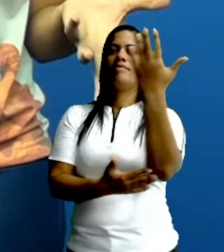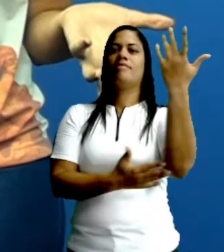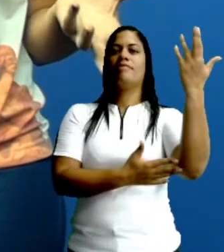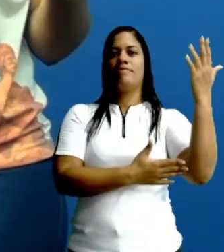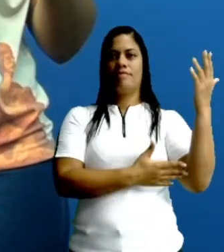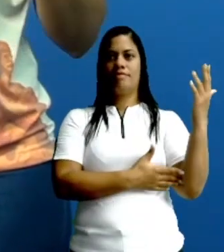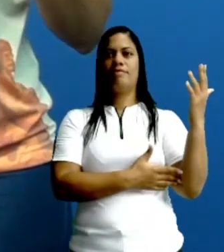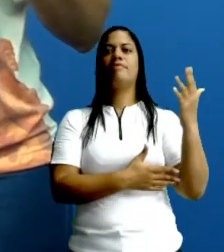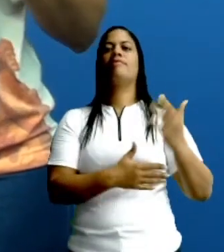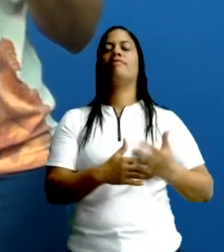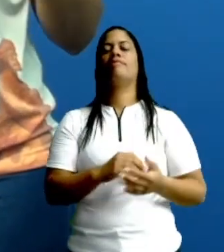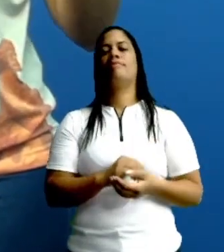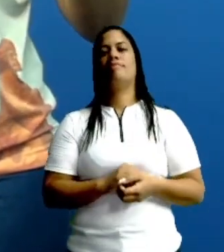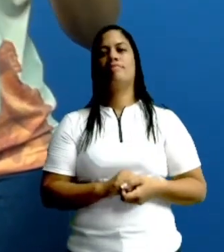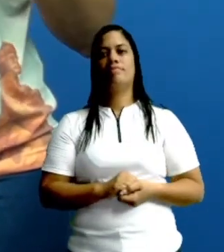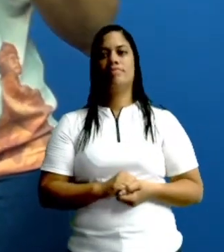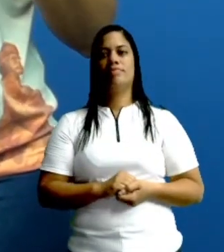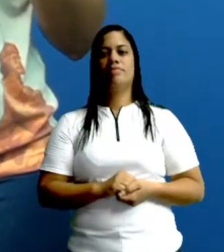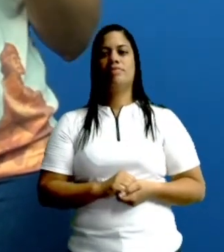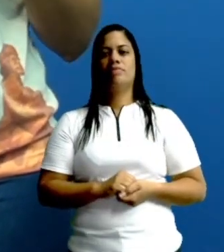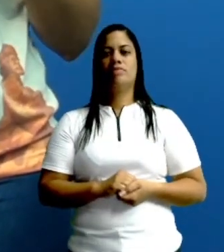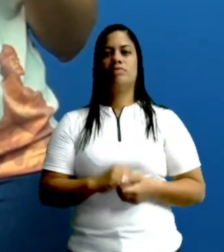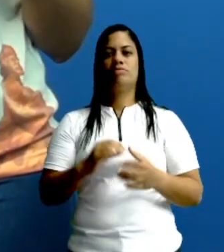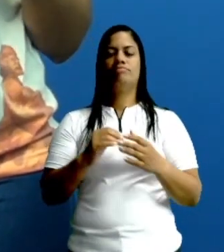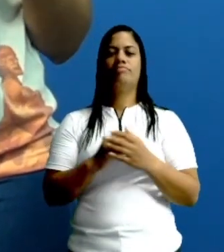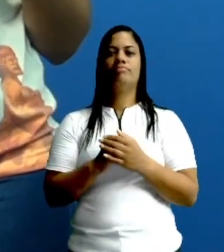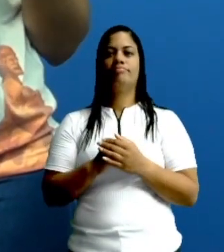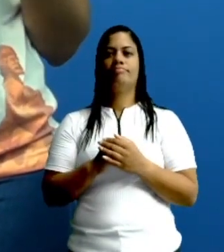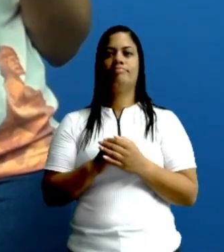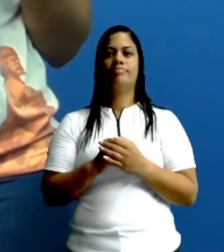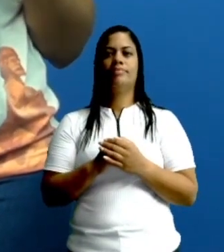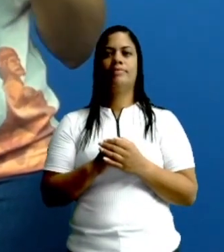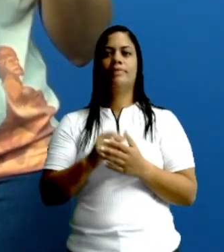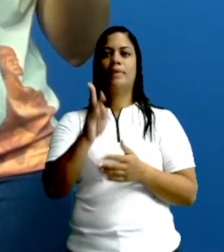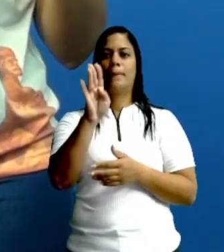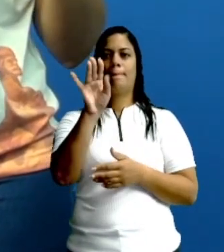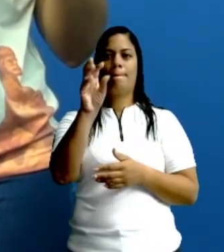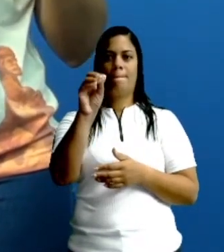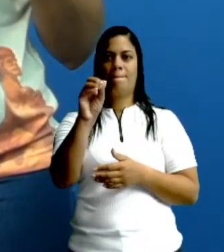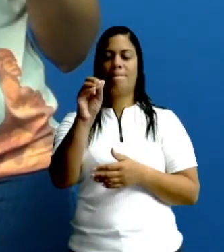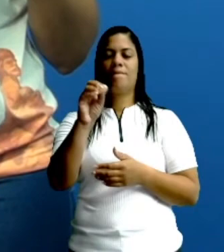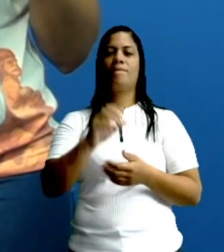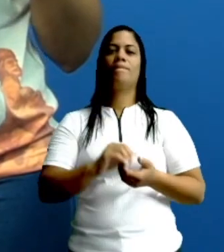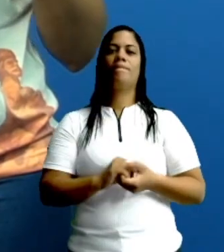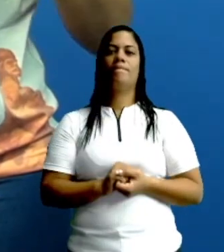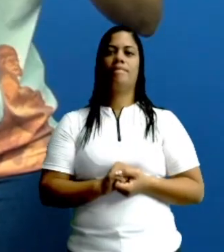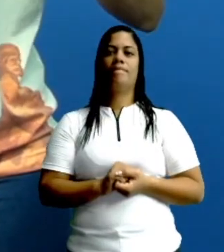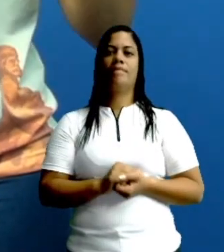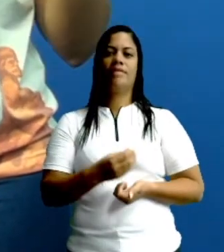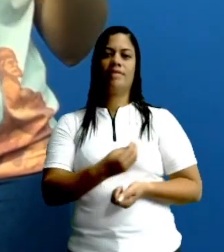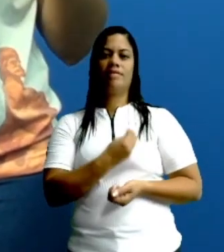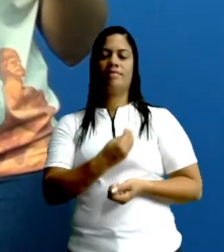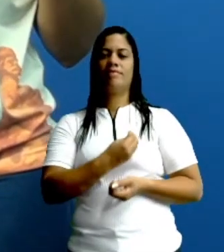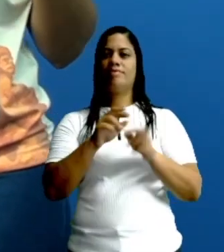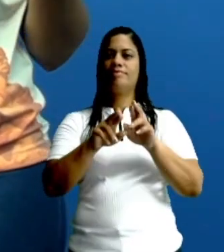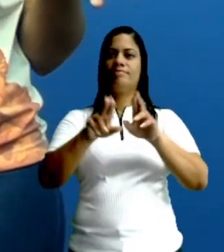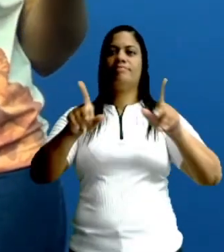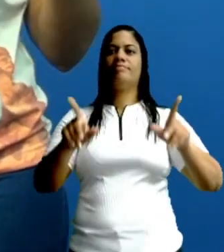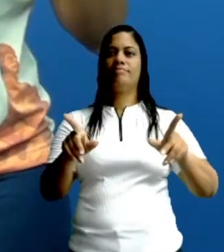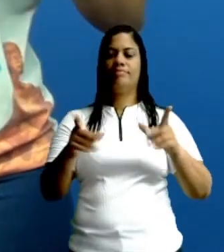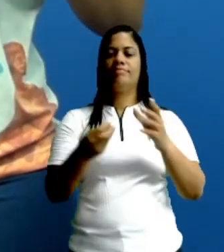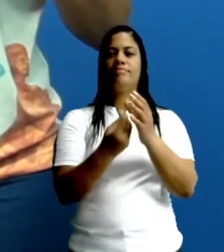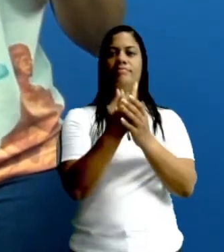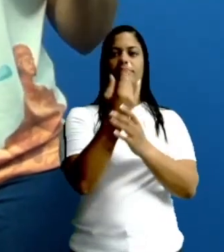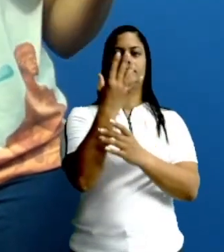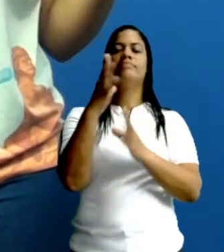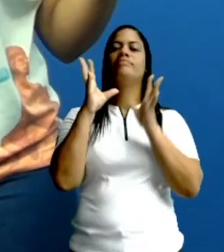dos animais e das plantas, essa interação, tá? Então, porque biodiversidade é uma variedade das